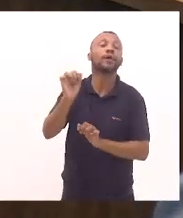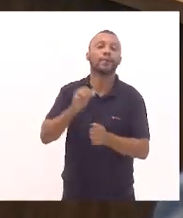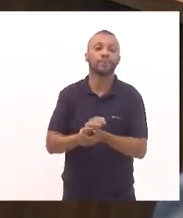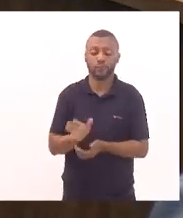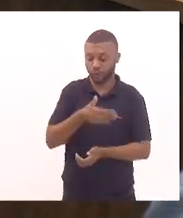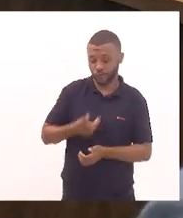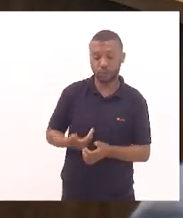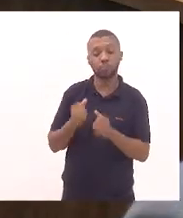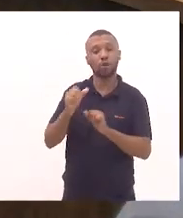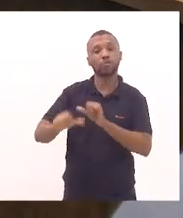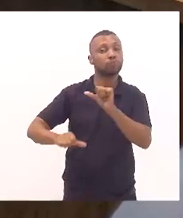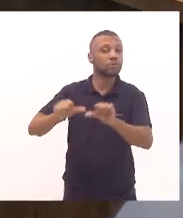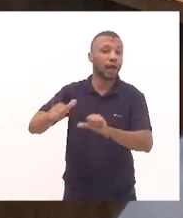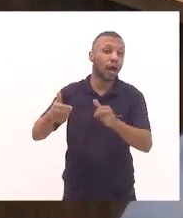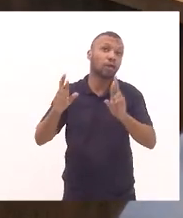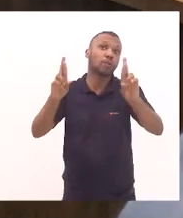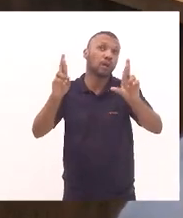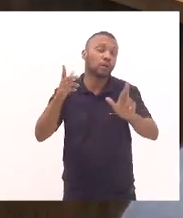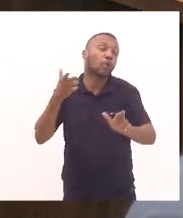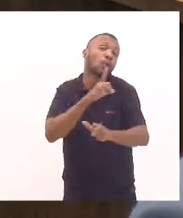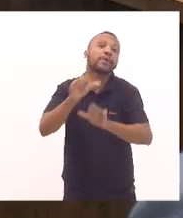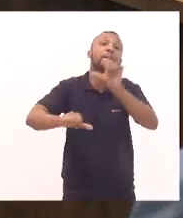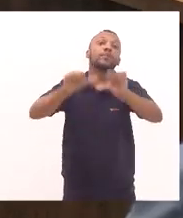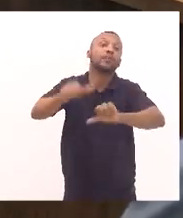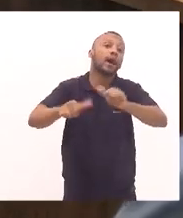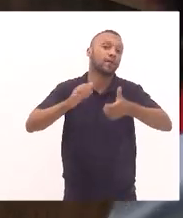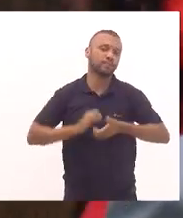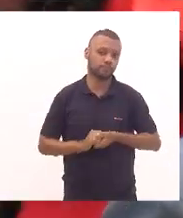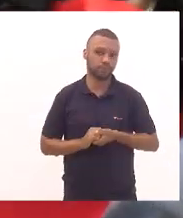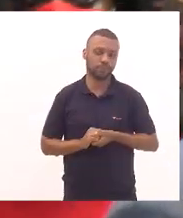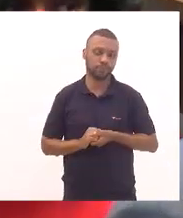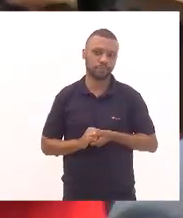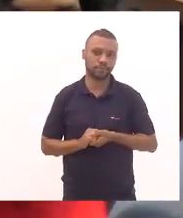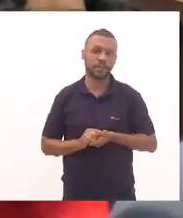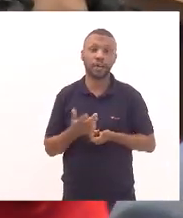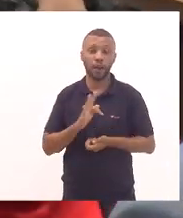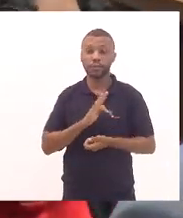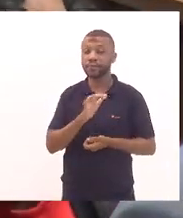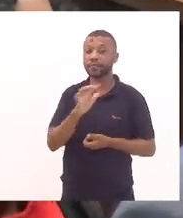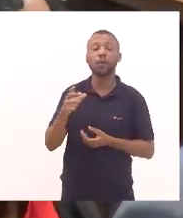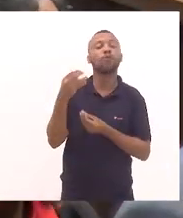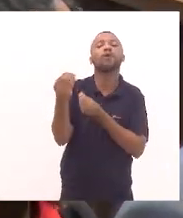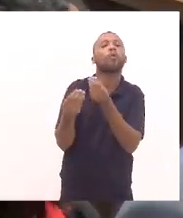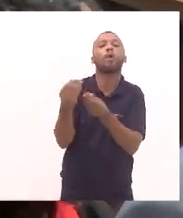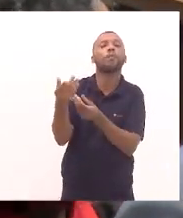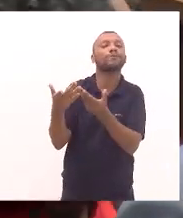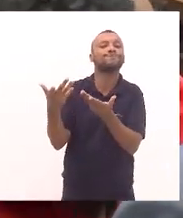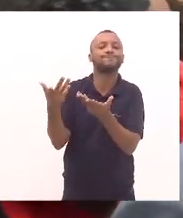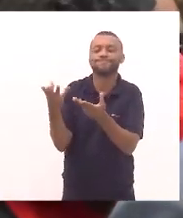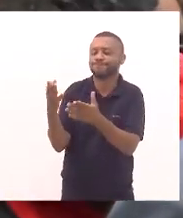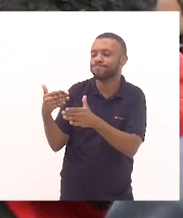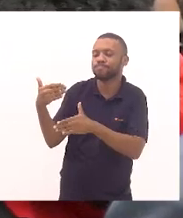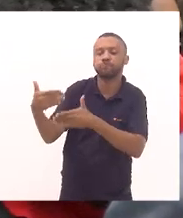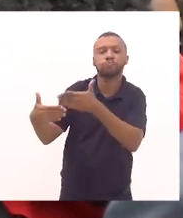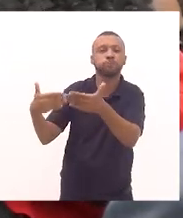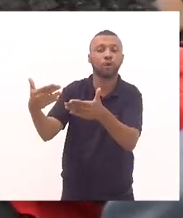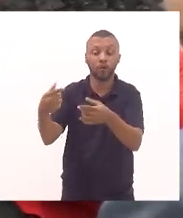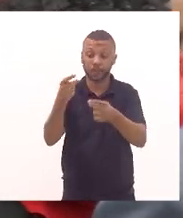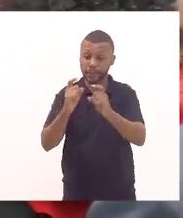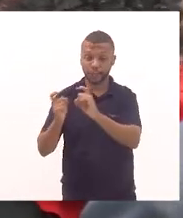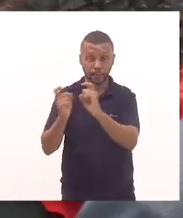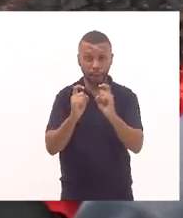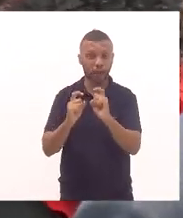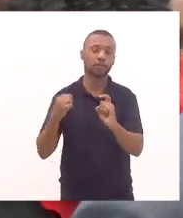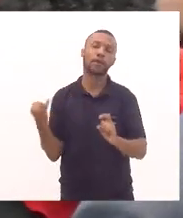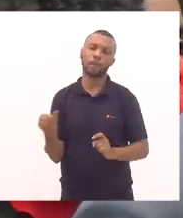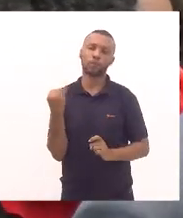governo, esperamos que mude. Pode mudar o governo, como fica a Polícia Civil nesse processo? Eu acho que isso é um debate importante